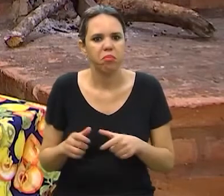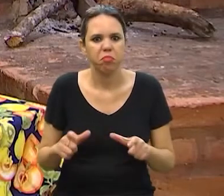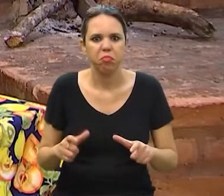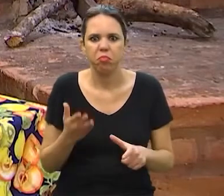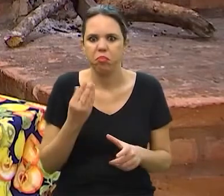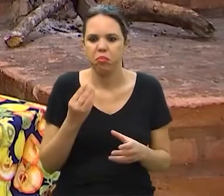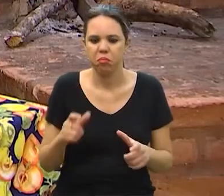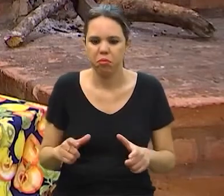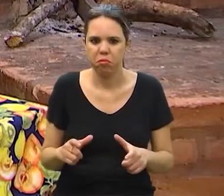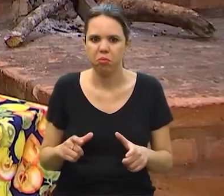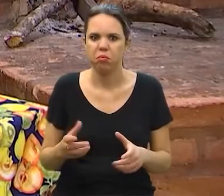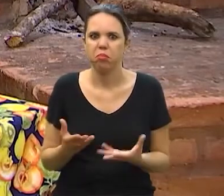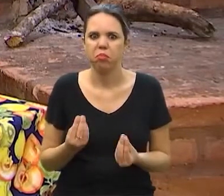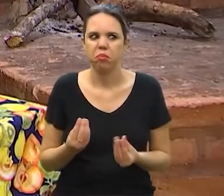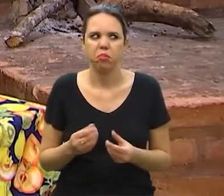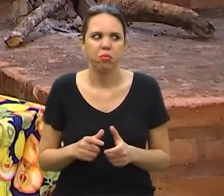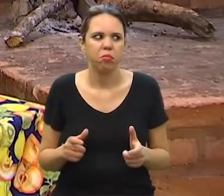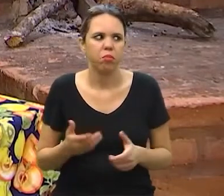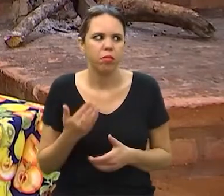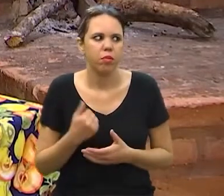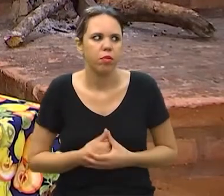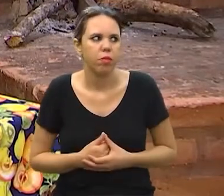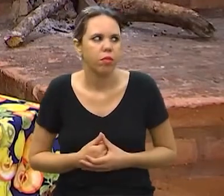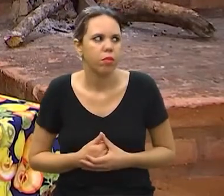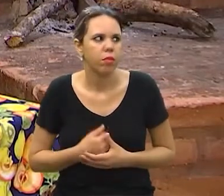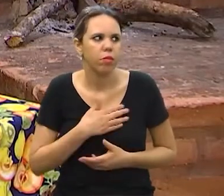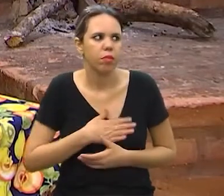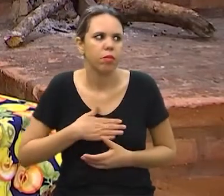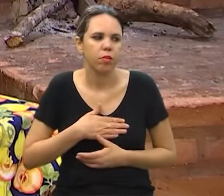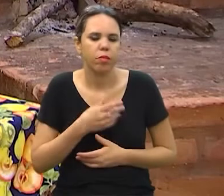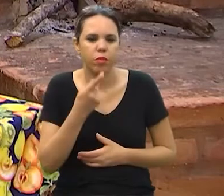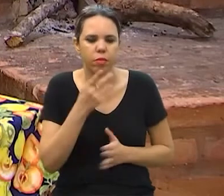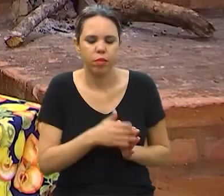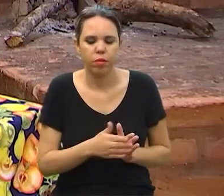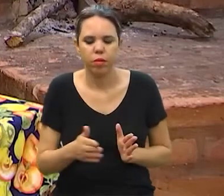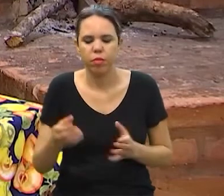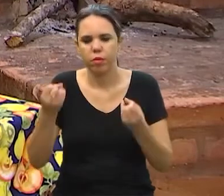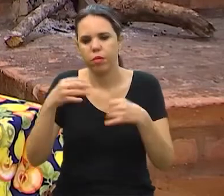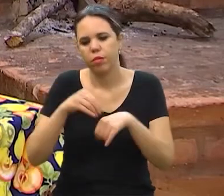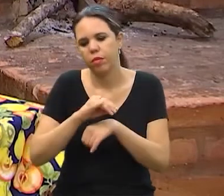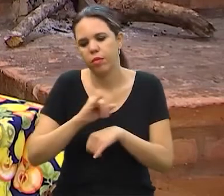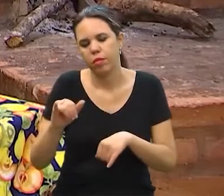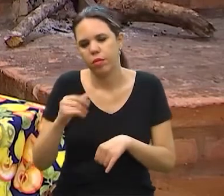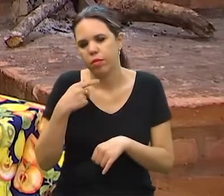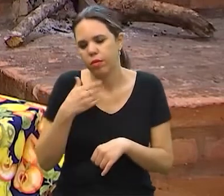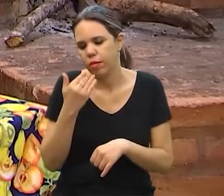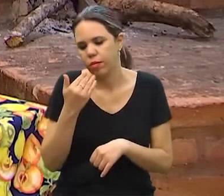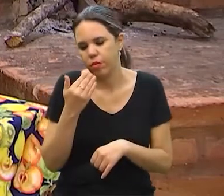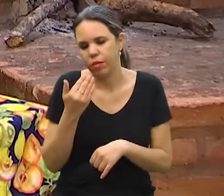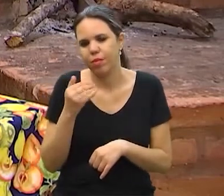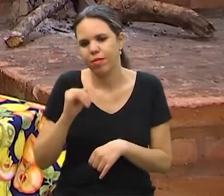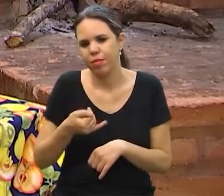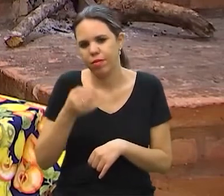pedaço, muito bem servido, né? E generosa também, que enquanto você ficou ali, né, passando nas redes sociais, eu tô aqui, ó,